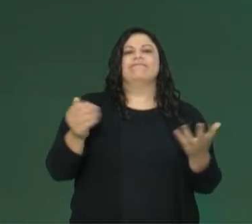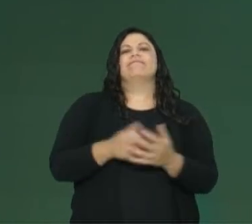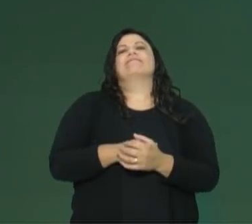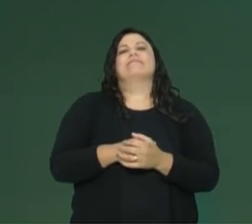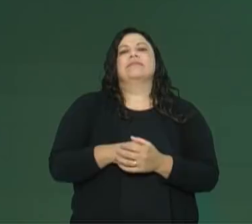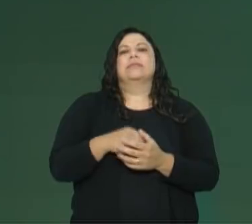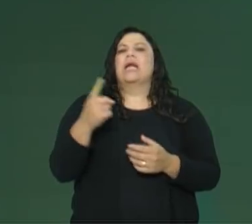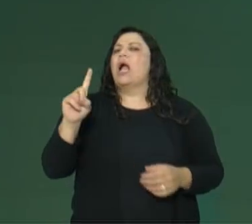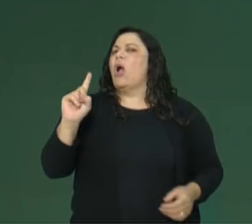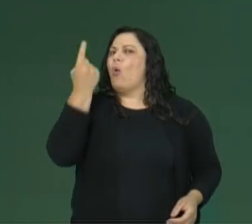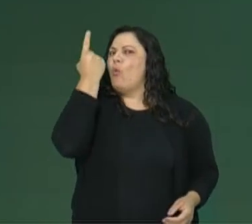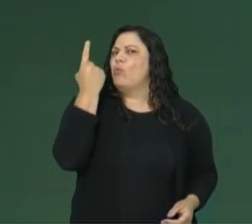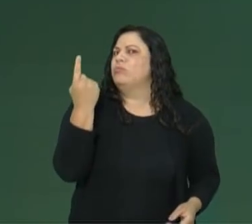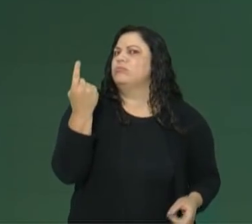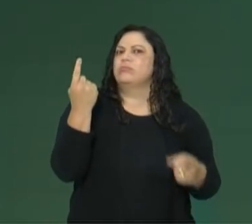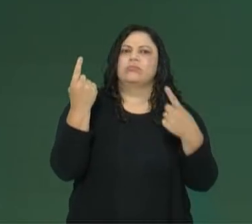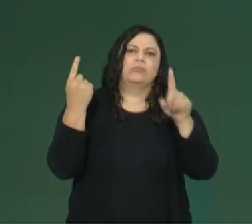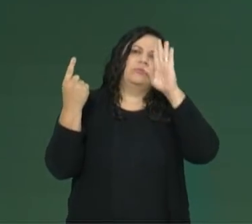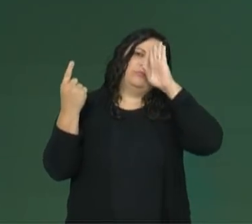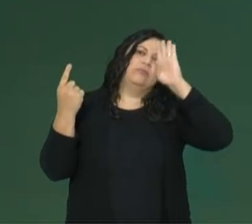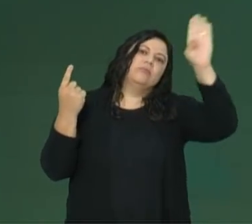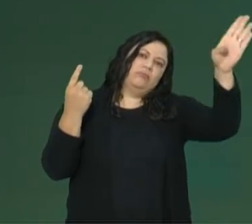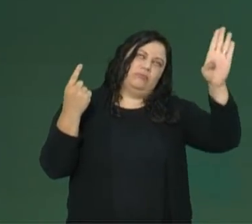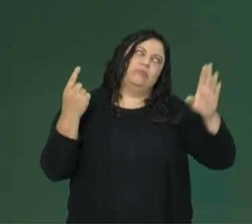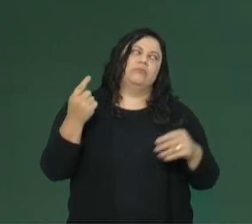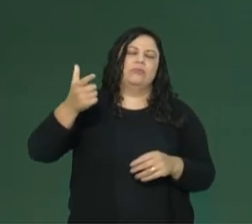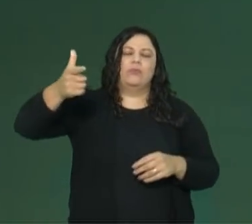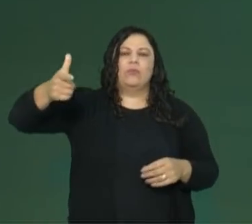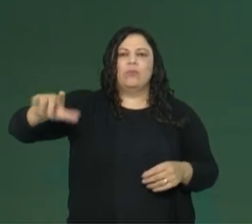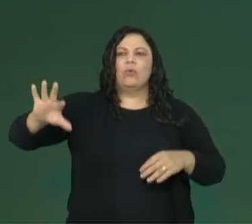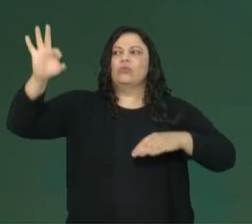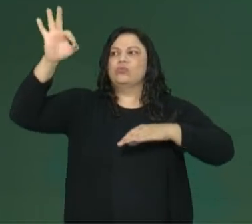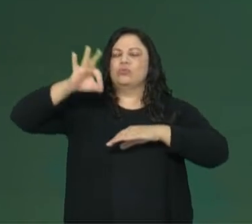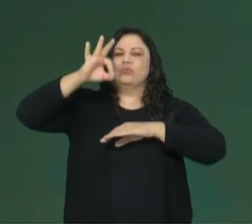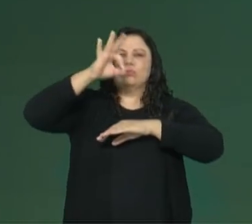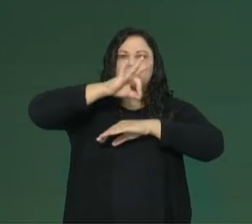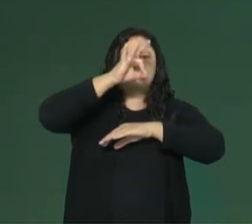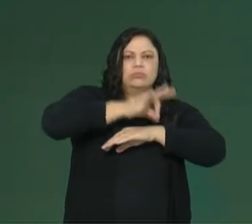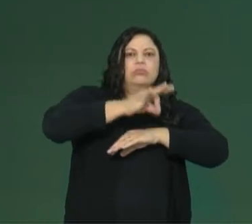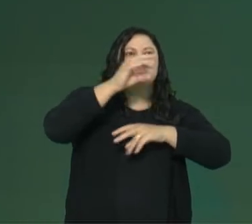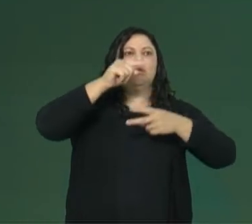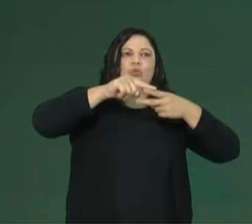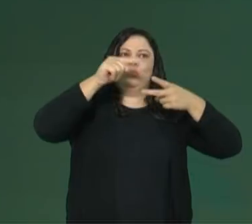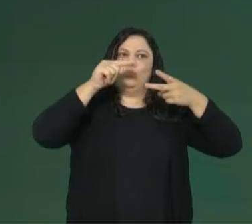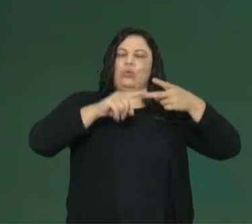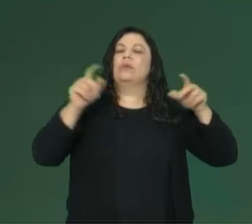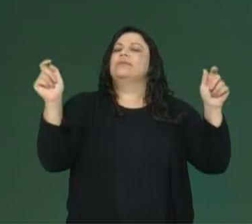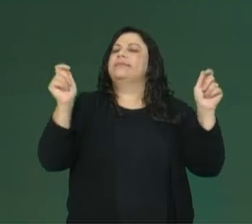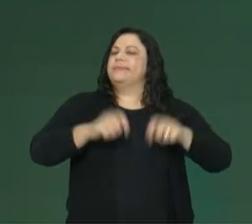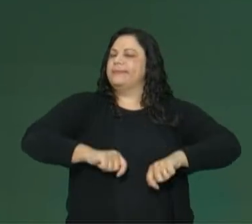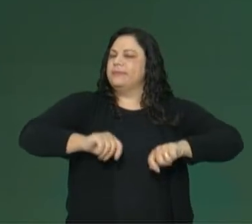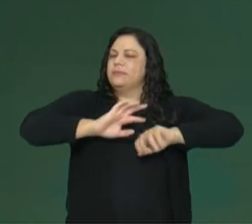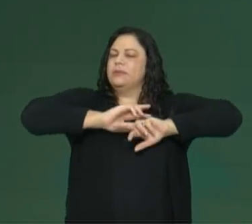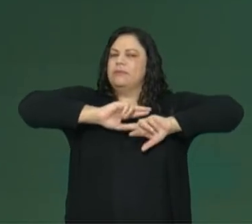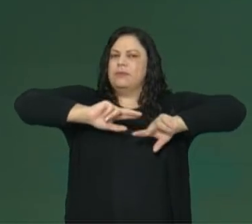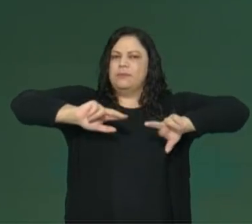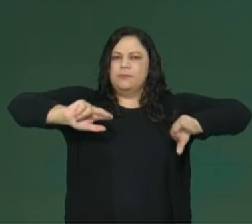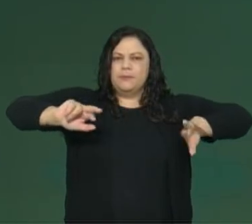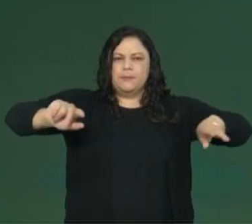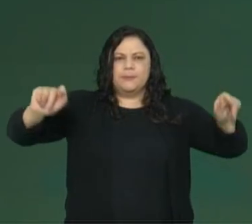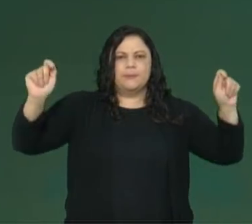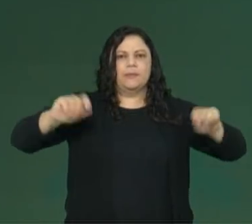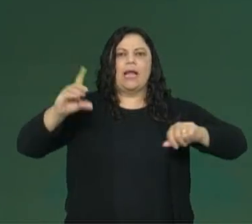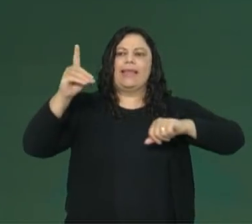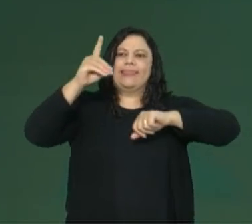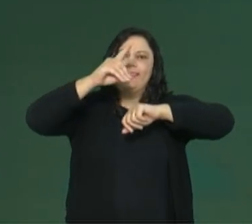o principal transmissor. O Aedes também é um dos transmissores. Né? O Aedes que transmite várias doenças, sim. O Anófeles